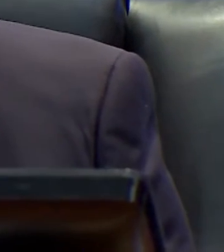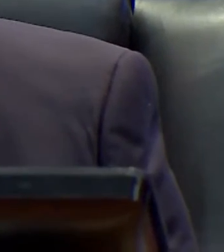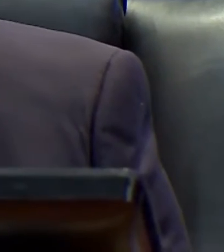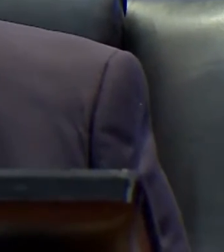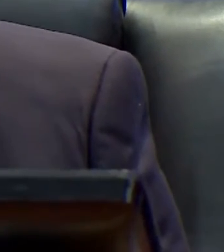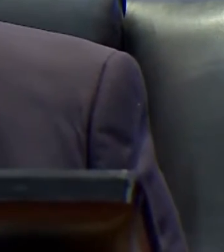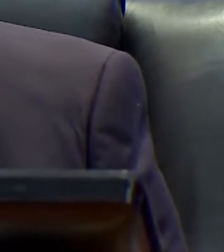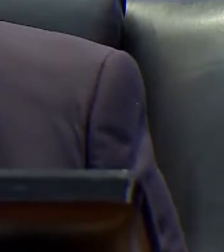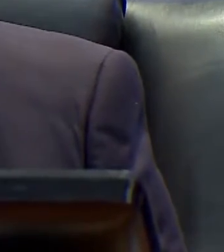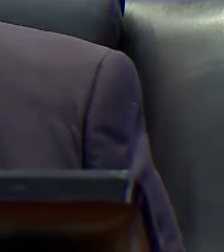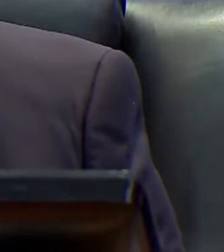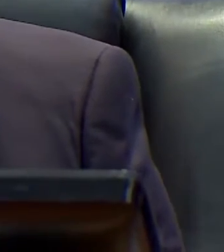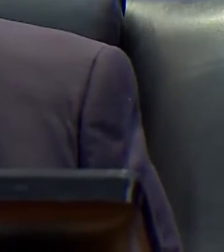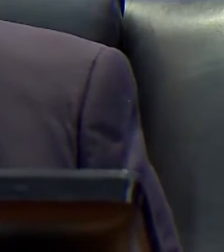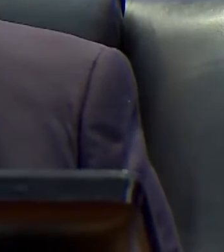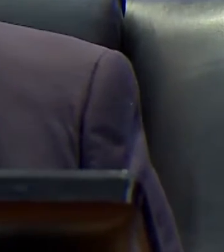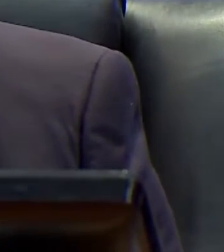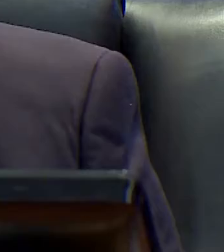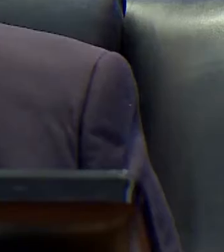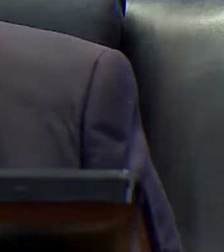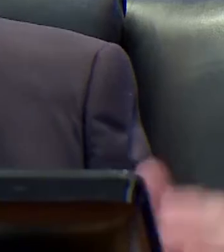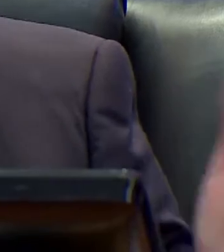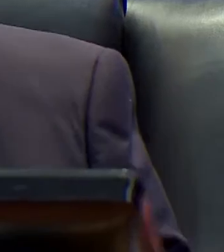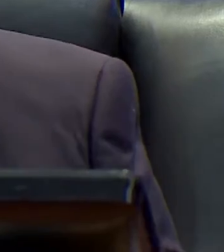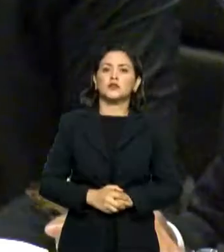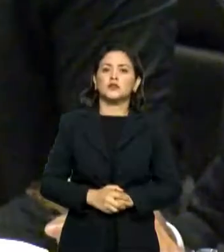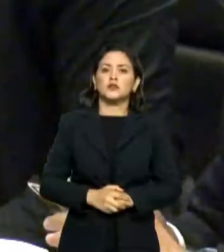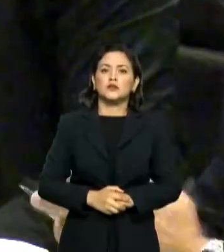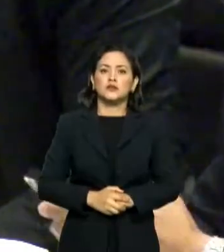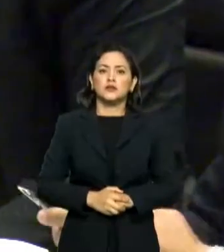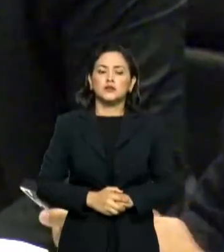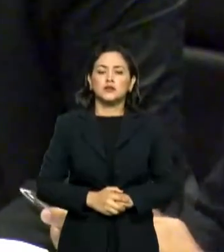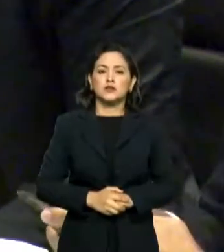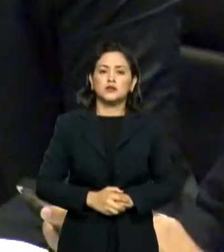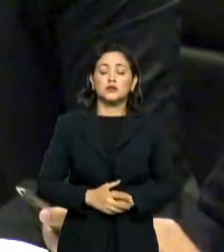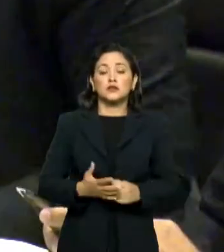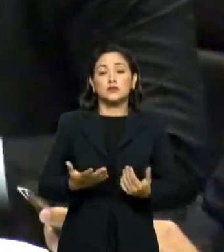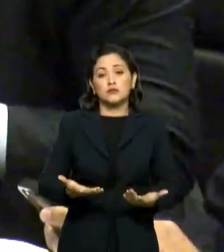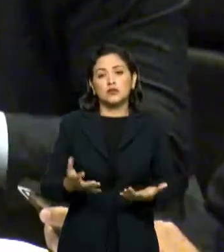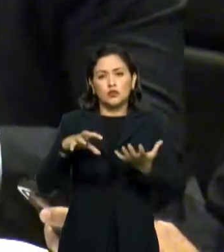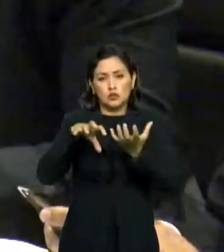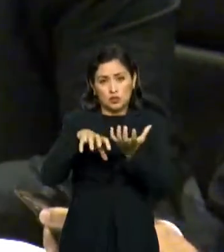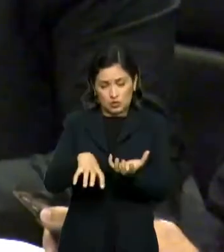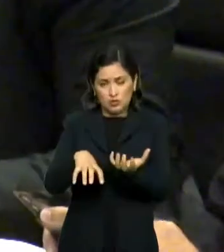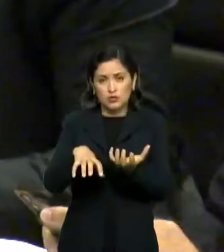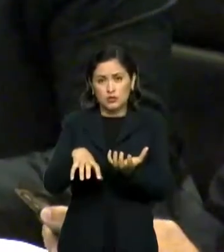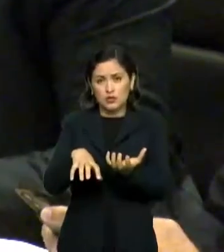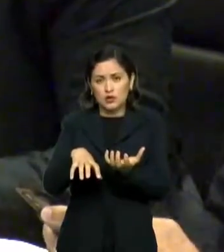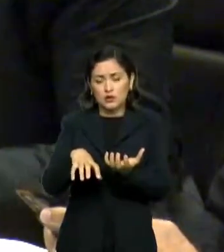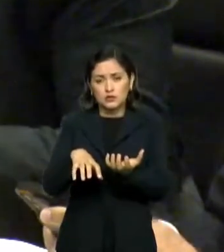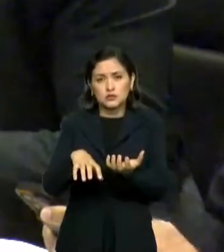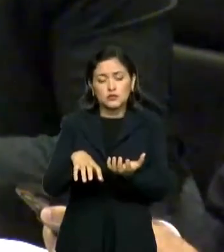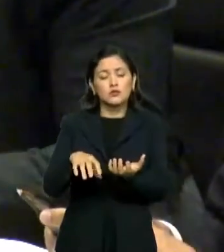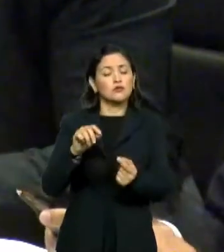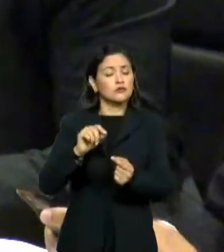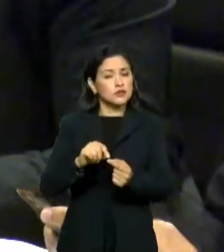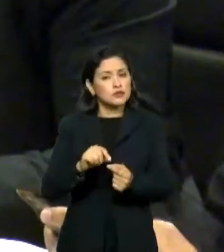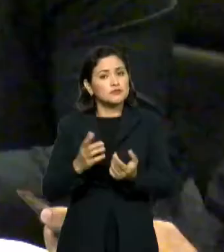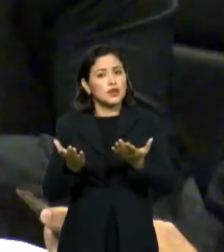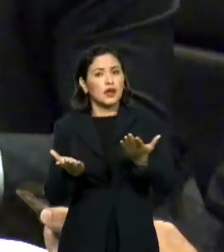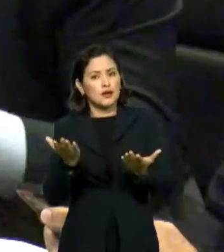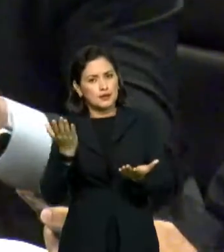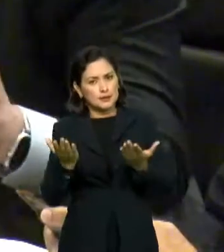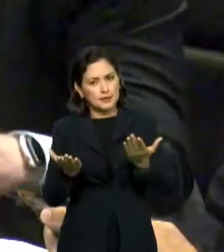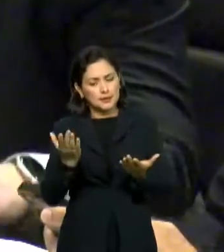PEC do voto impresso na Câmara dos Deputados em Brasília o congresso da sua forma equilibrada